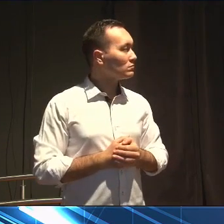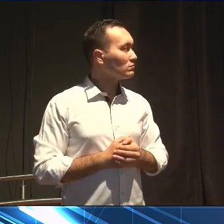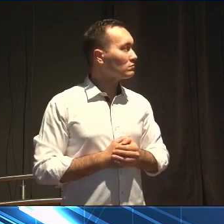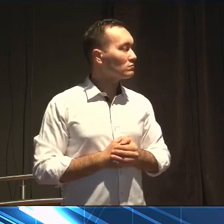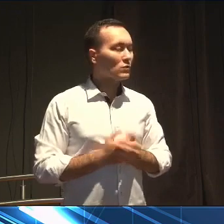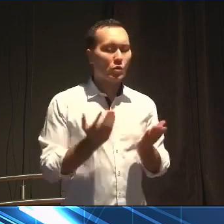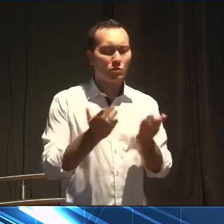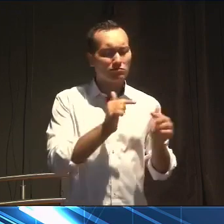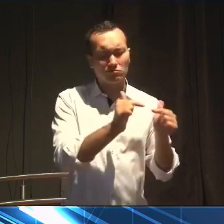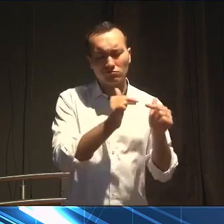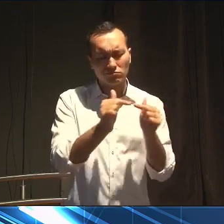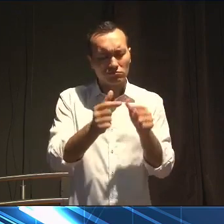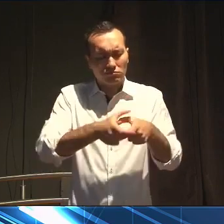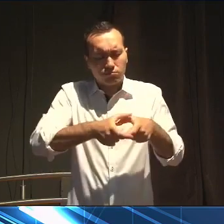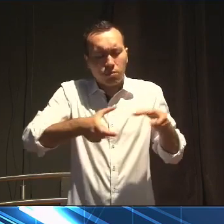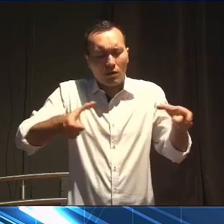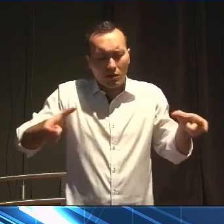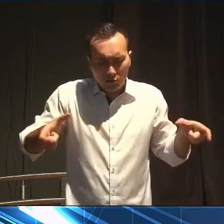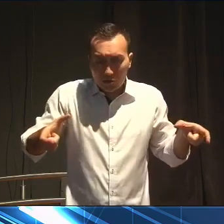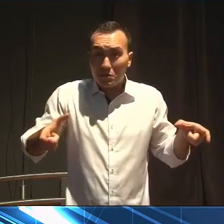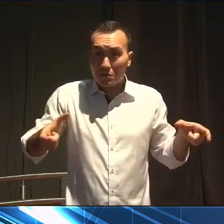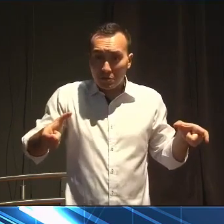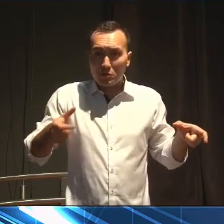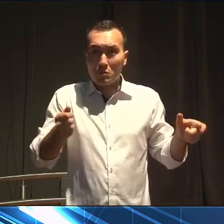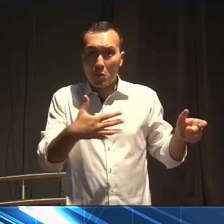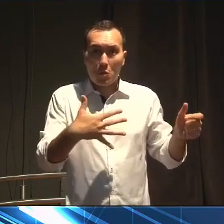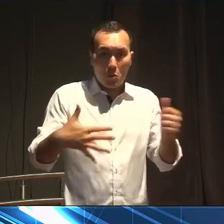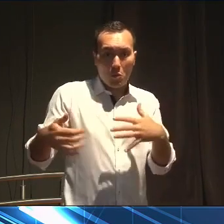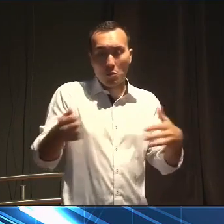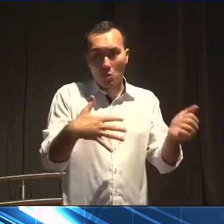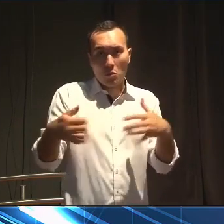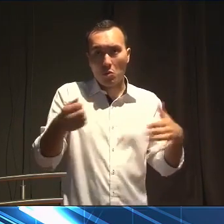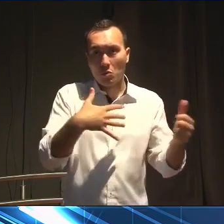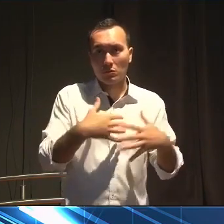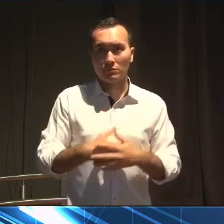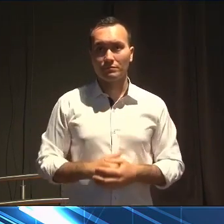tem uma demanda gigantesca, pra inovação.